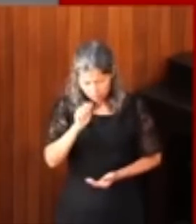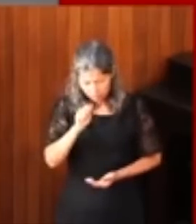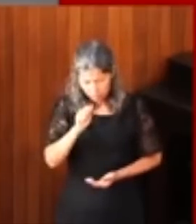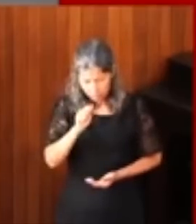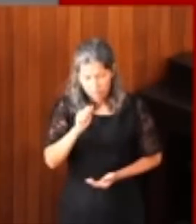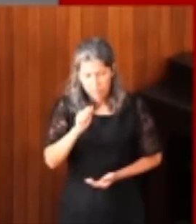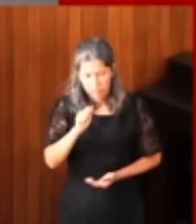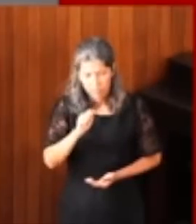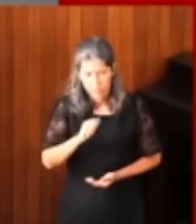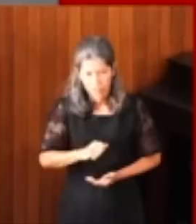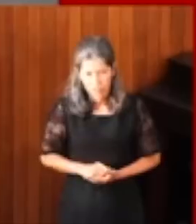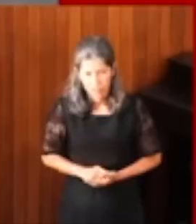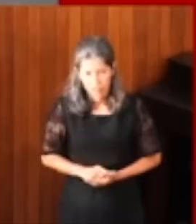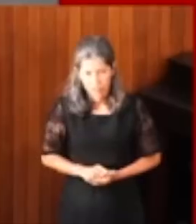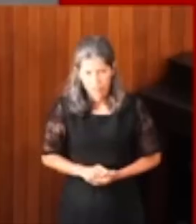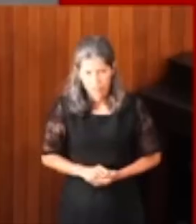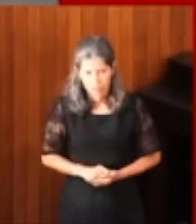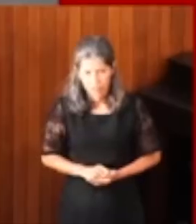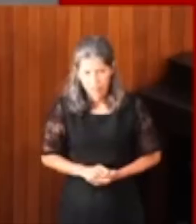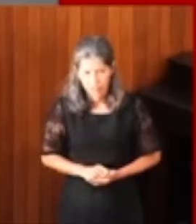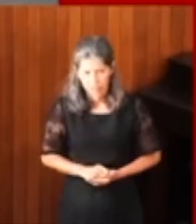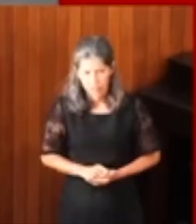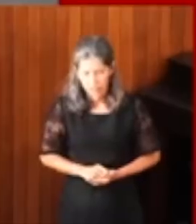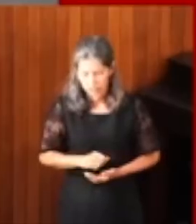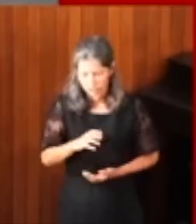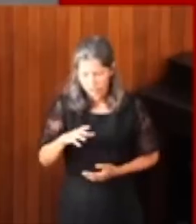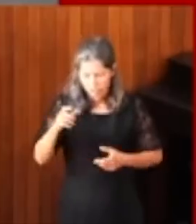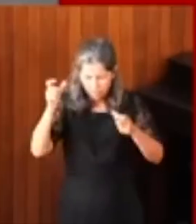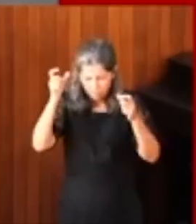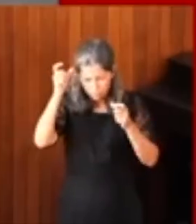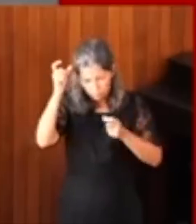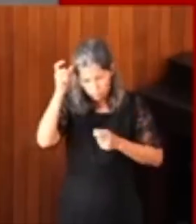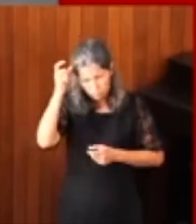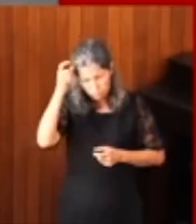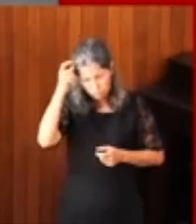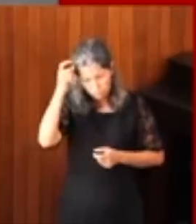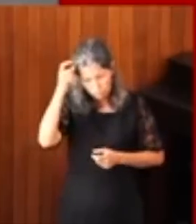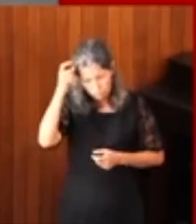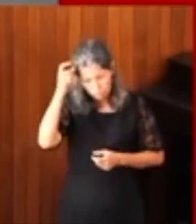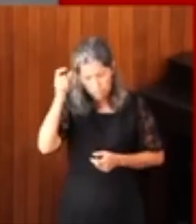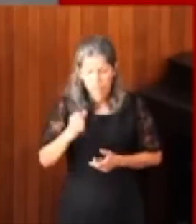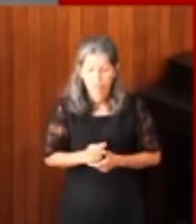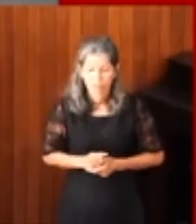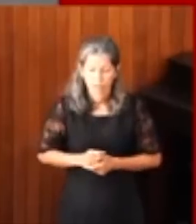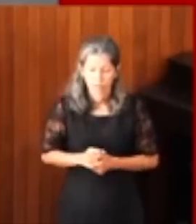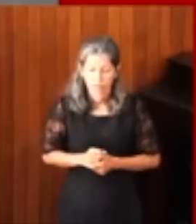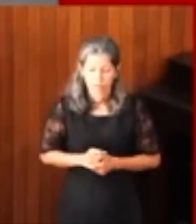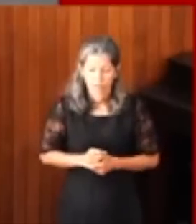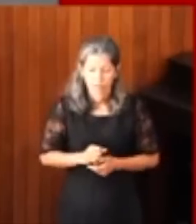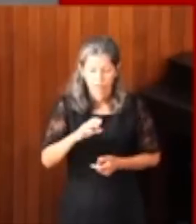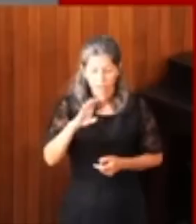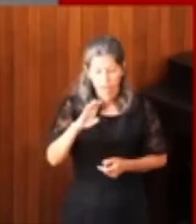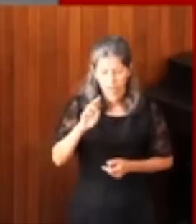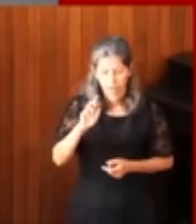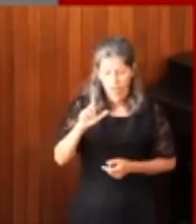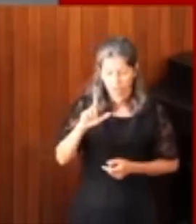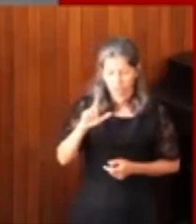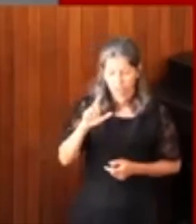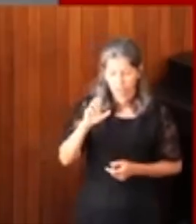lembra um outro capítulo da Bíblia que traz um urso, um leopardo, um leão. Qual capítulo? Daniel 7. Olha que